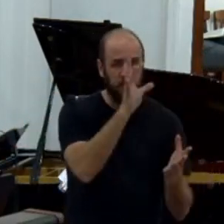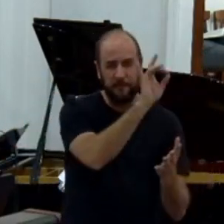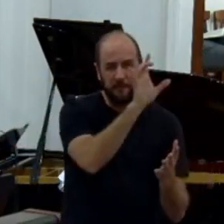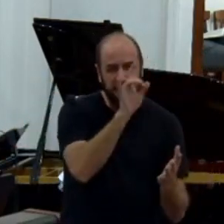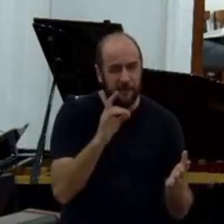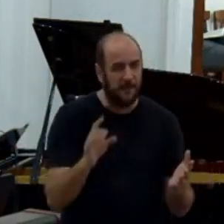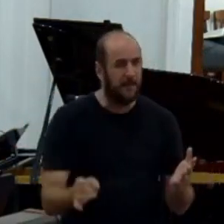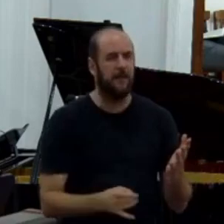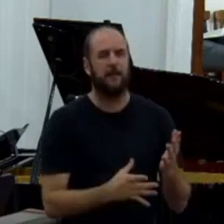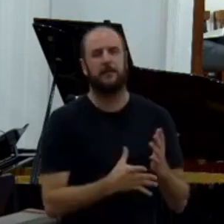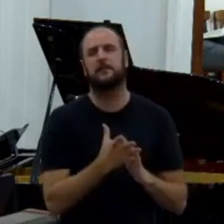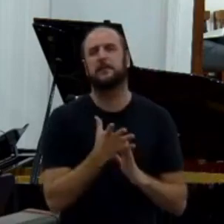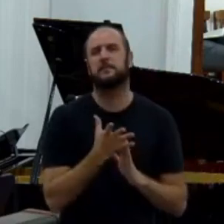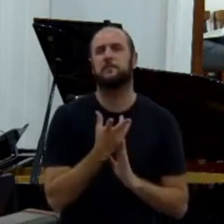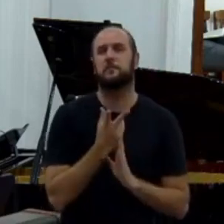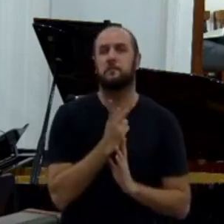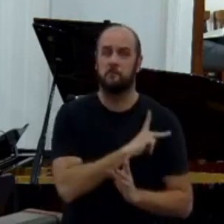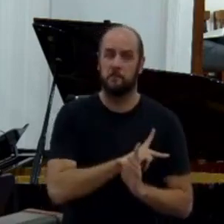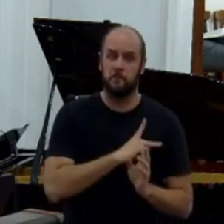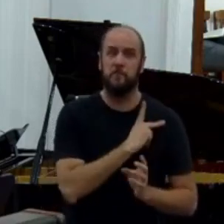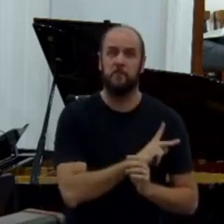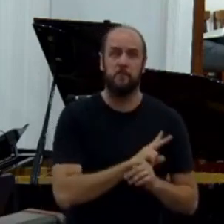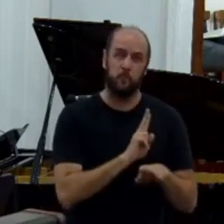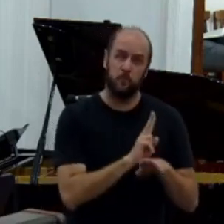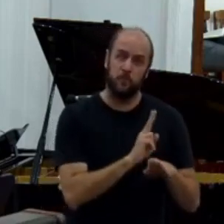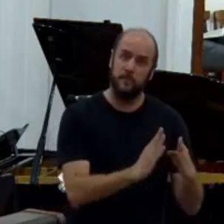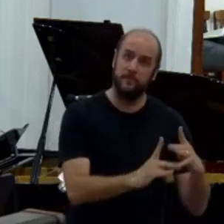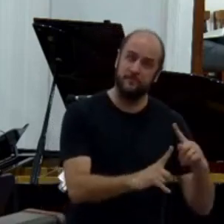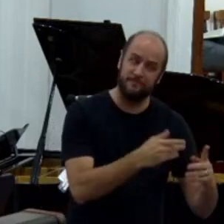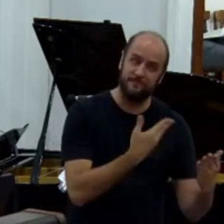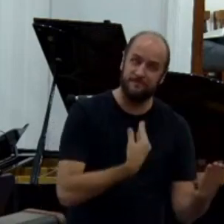Paulo. Paulo está tratando a vida de uma igreja